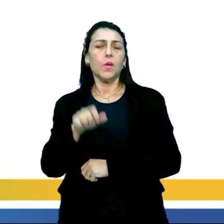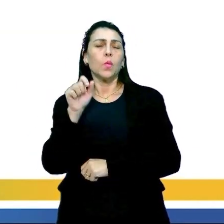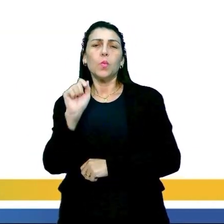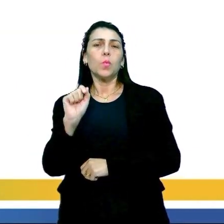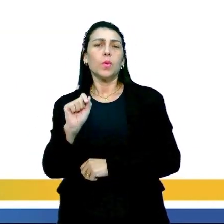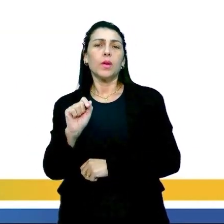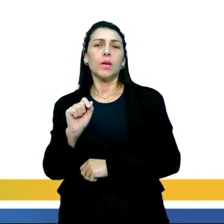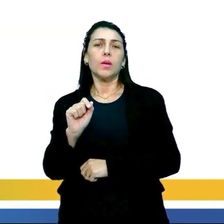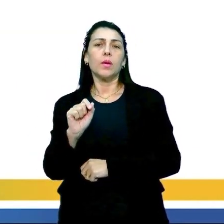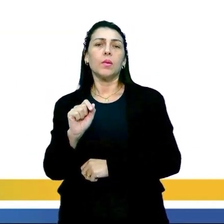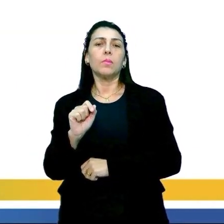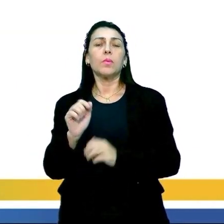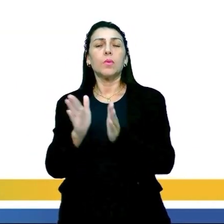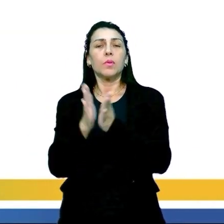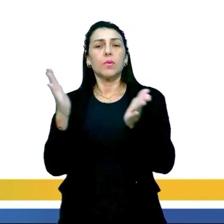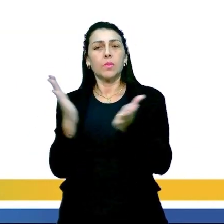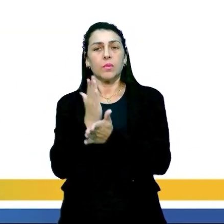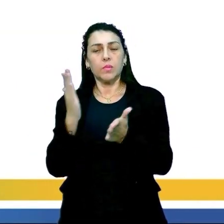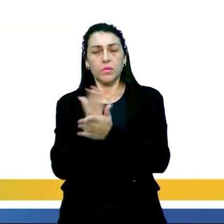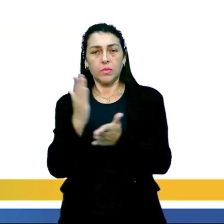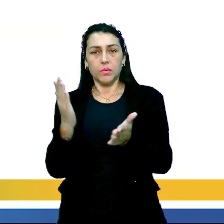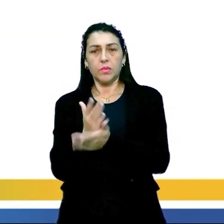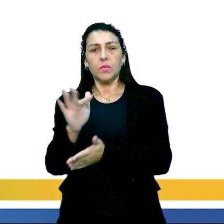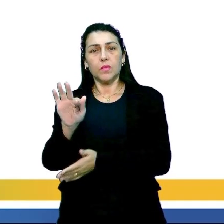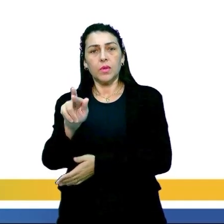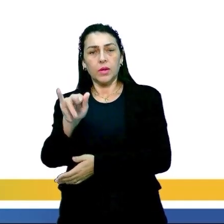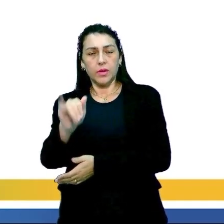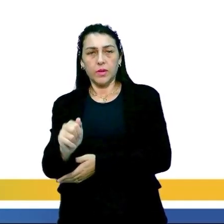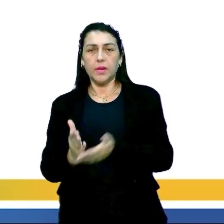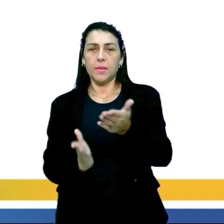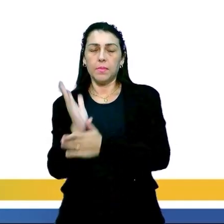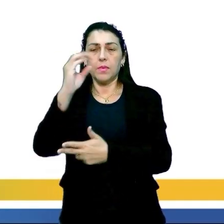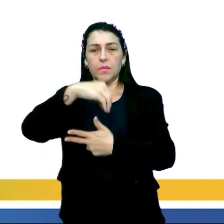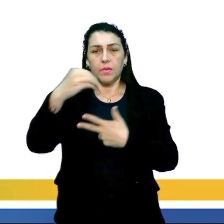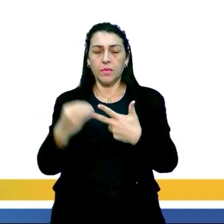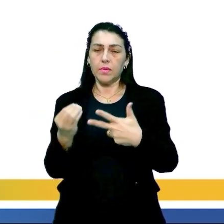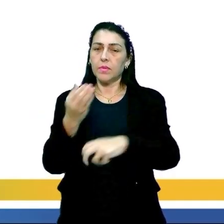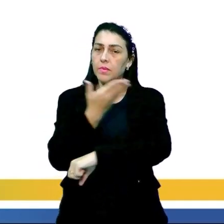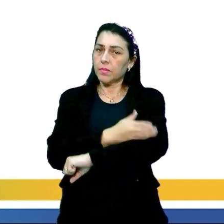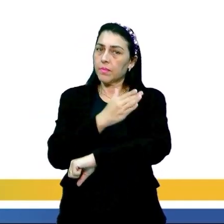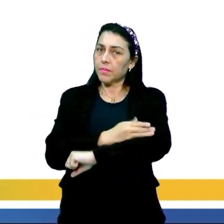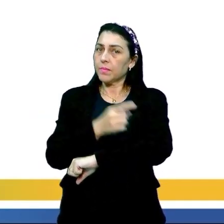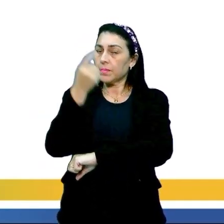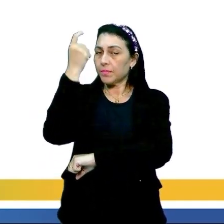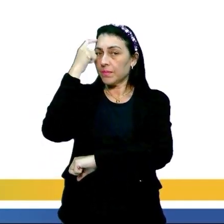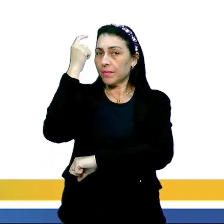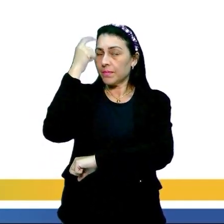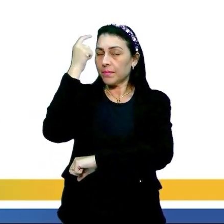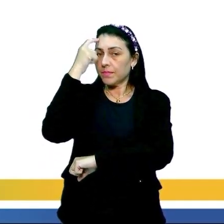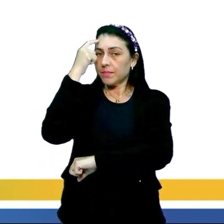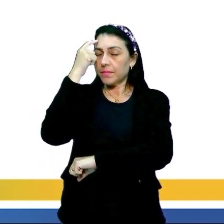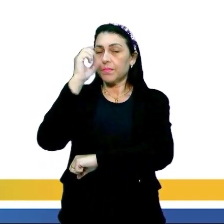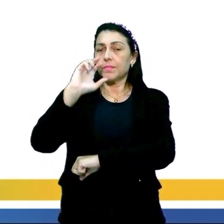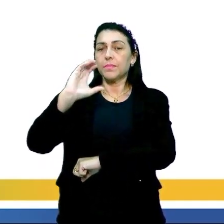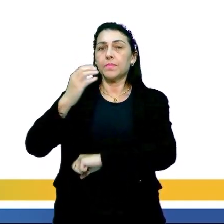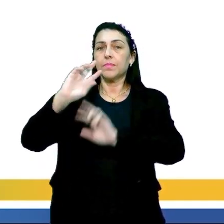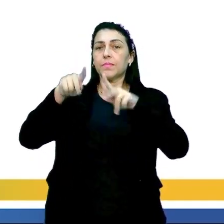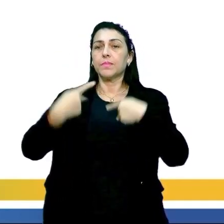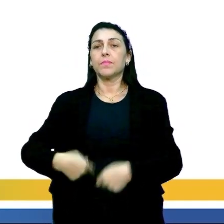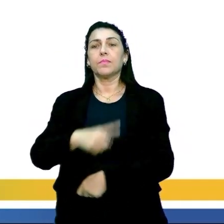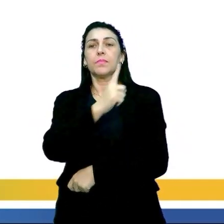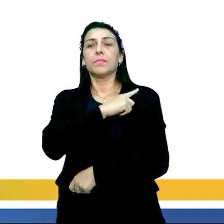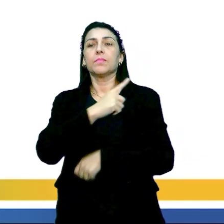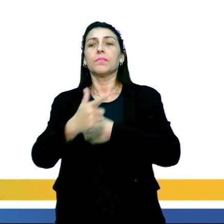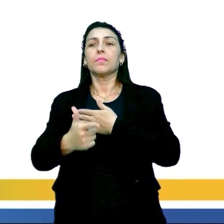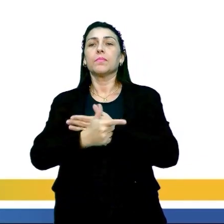quê? Para o nosso livrinho do Sistema Farias Brito, a prova Enem, e exercitar o nosso cérebro, né, minha gente? Ciências Humanas, primeiro ano,